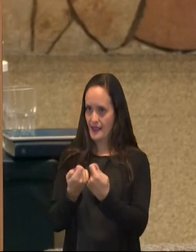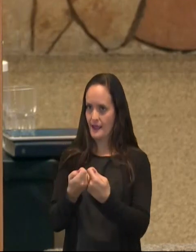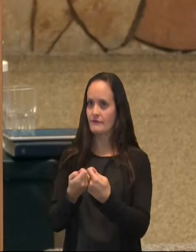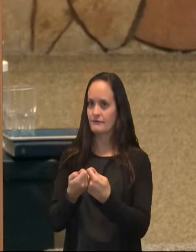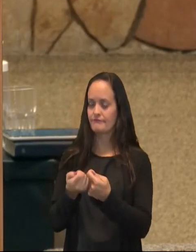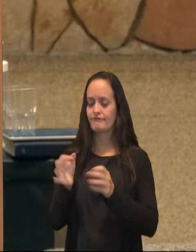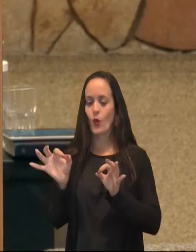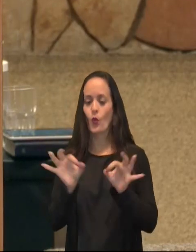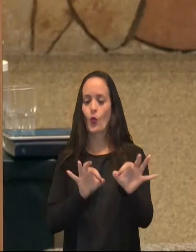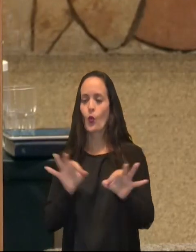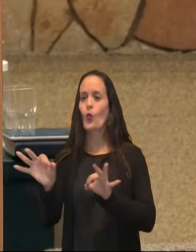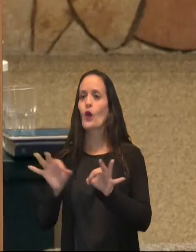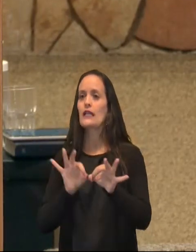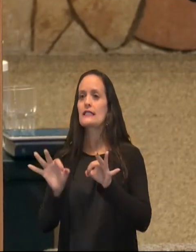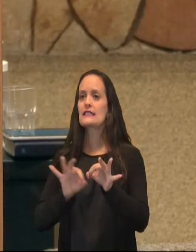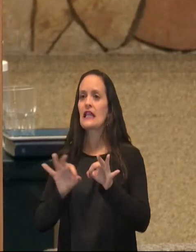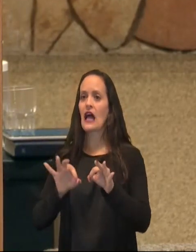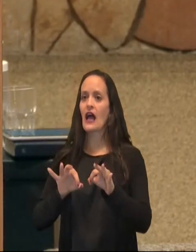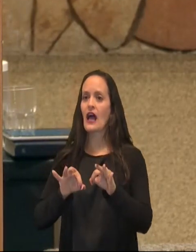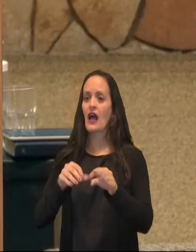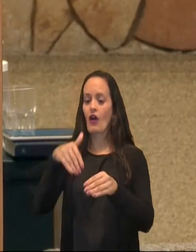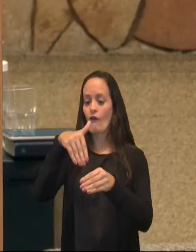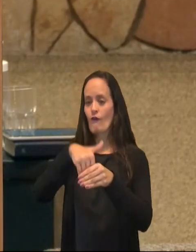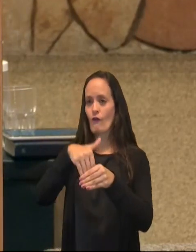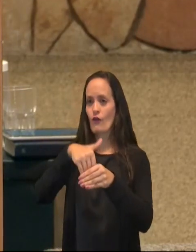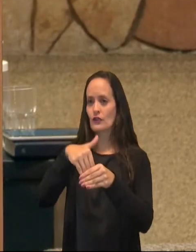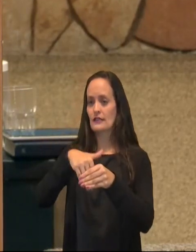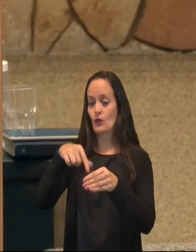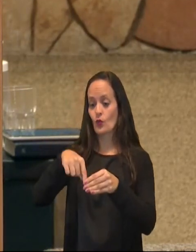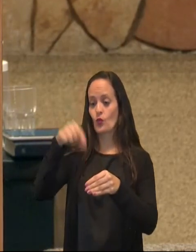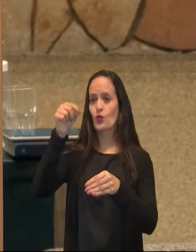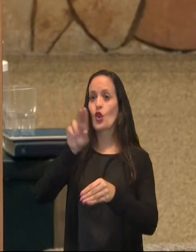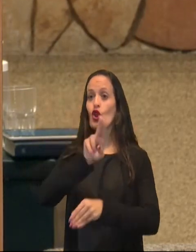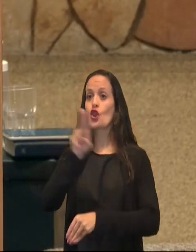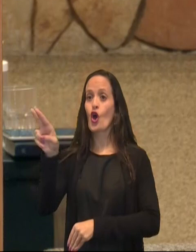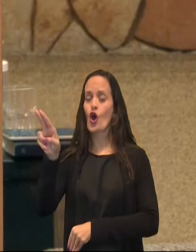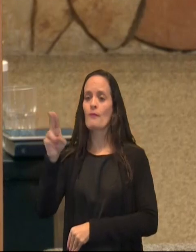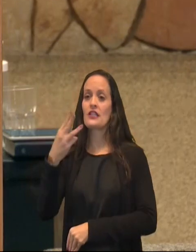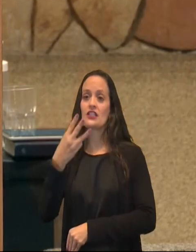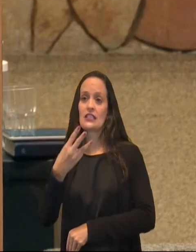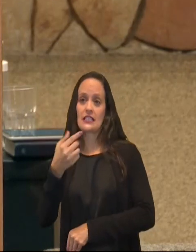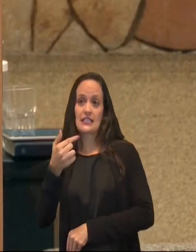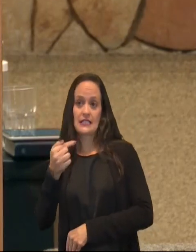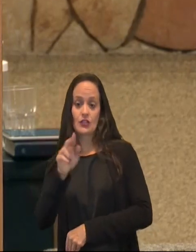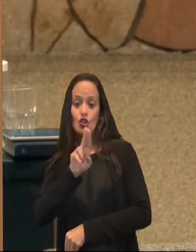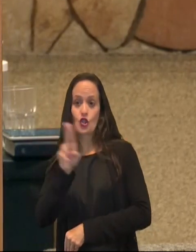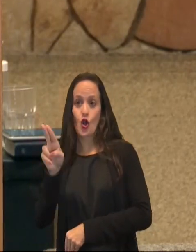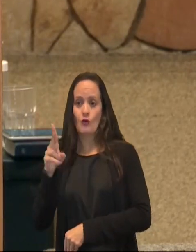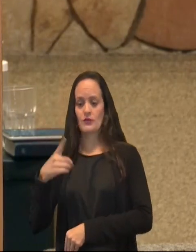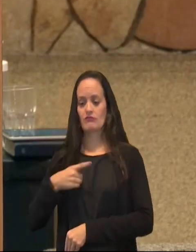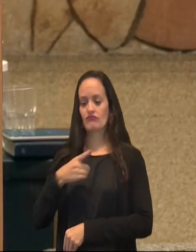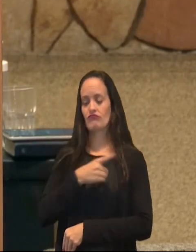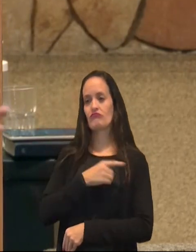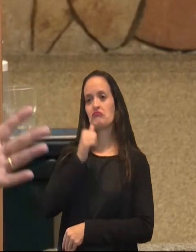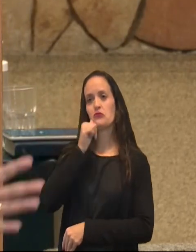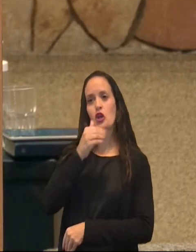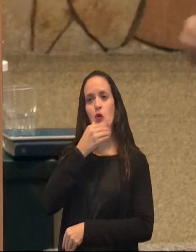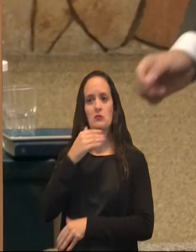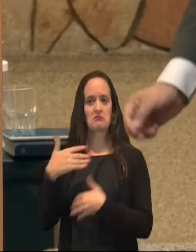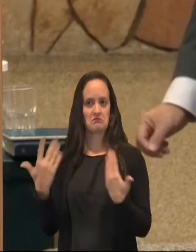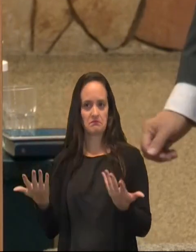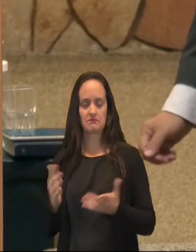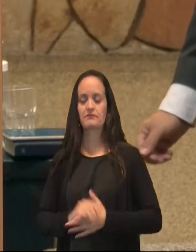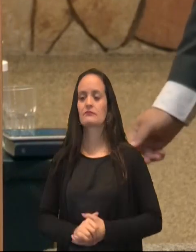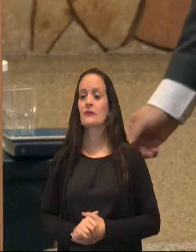realizarmos, então, a eleição de 37 novos diáconos e diaconisas. Então, os irmãos, ao longo das